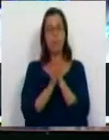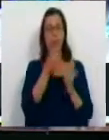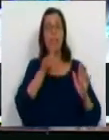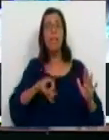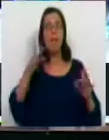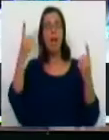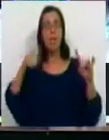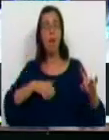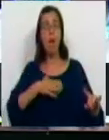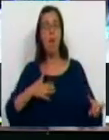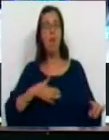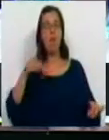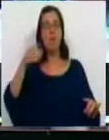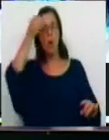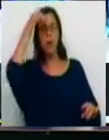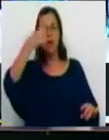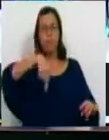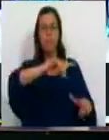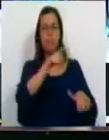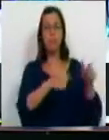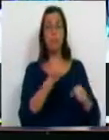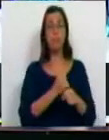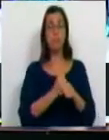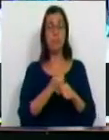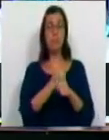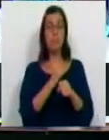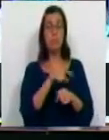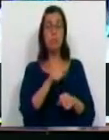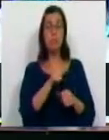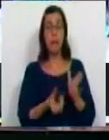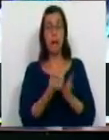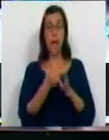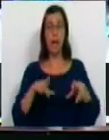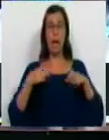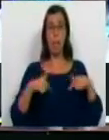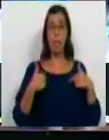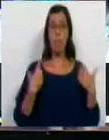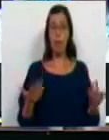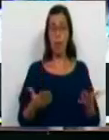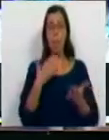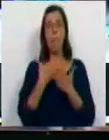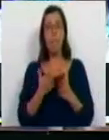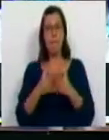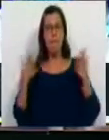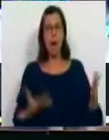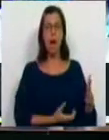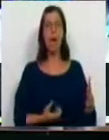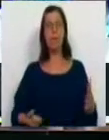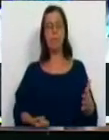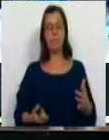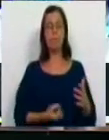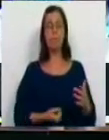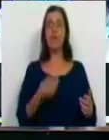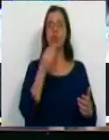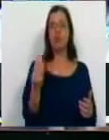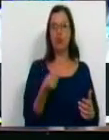benesses são dadas às empresas, esquecendo os trabalhadores, que são quem de facto cria riqueza. O aumento do desemprego, com enfoque no